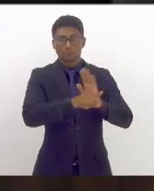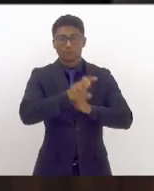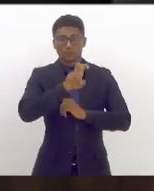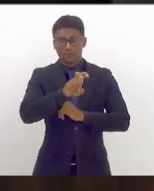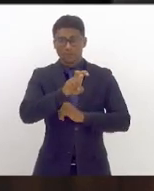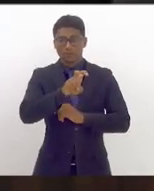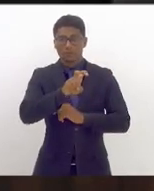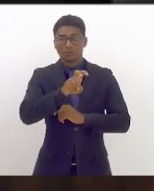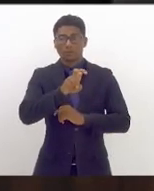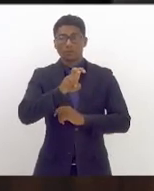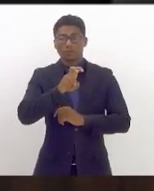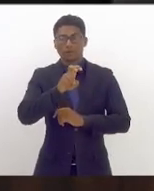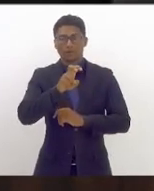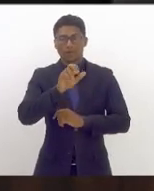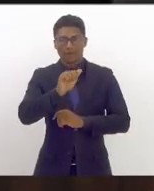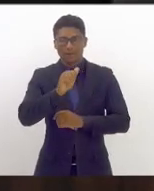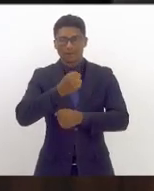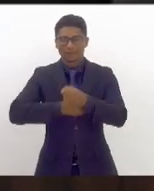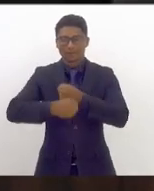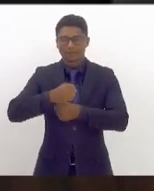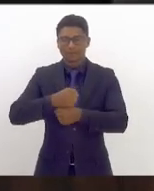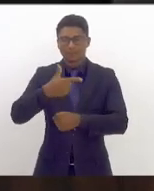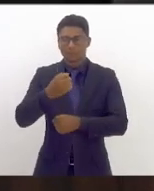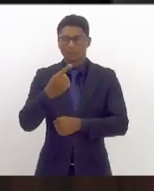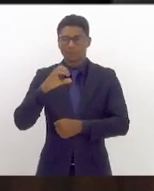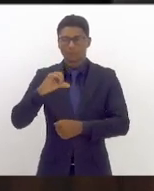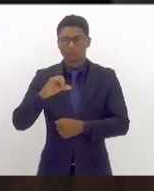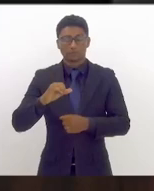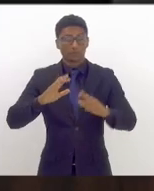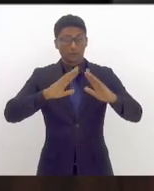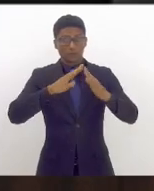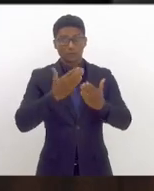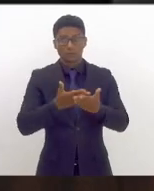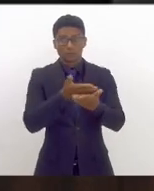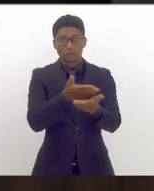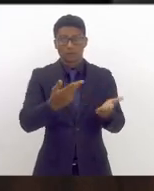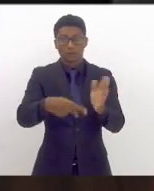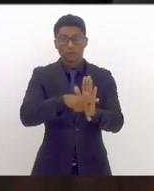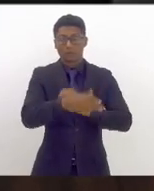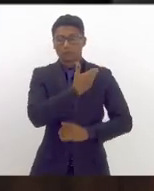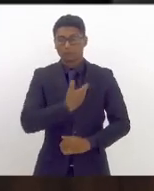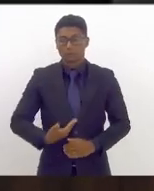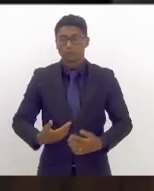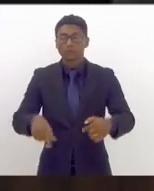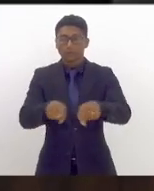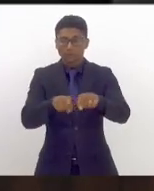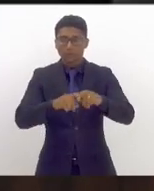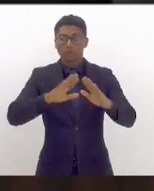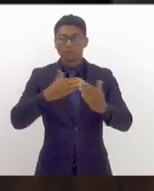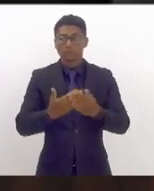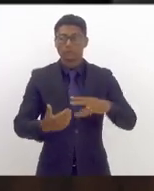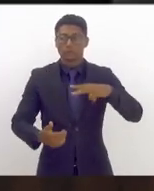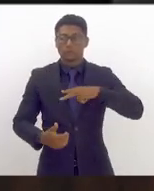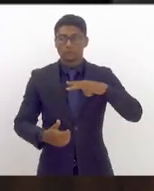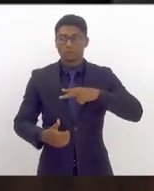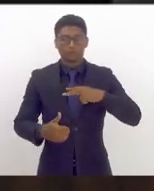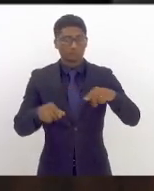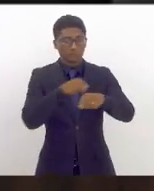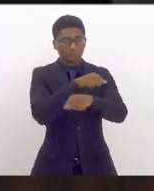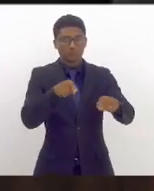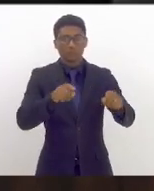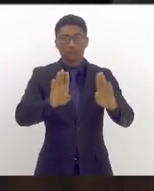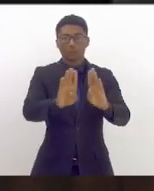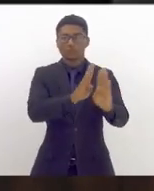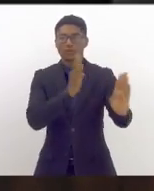de 19 deputada Marta Rocha que autoriza as escolas da rede pública e privada de ensino a disponibilizar em geladeira armário